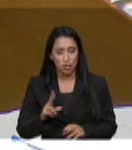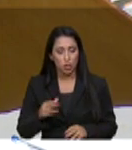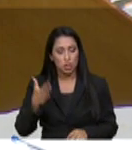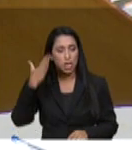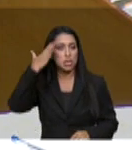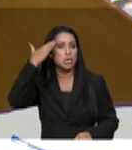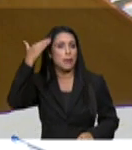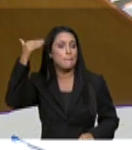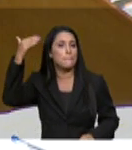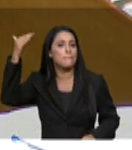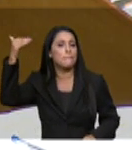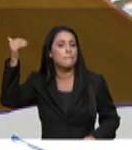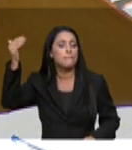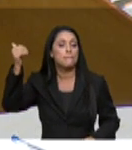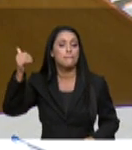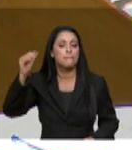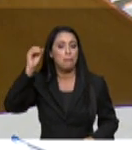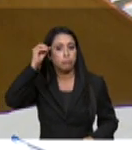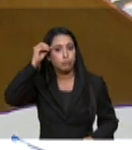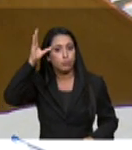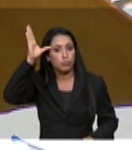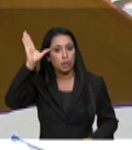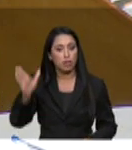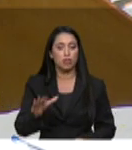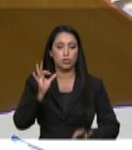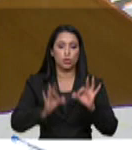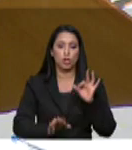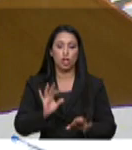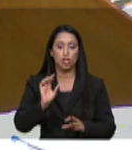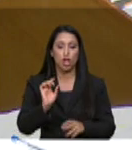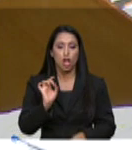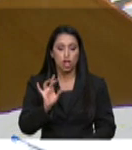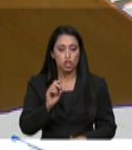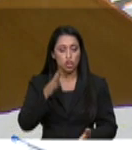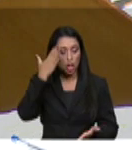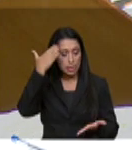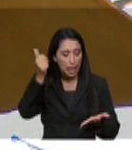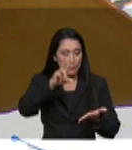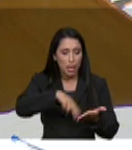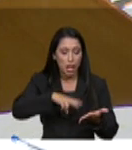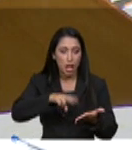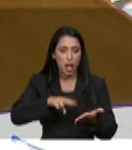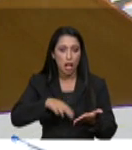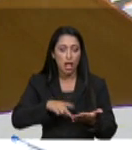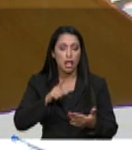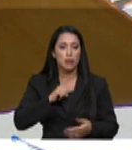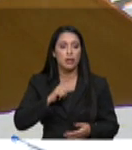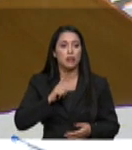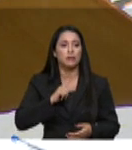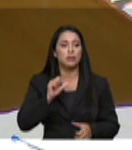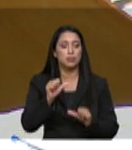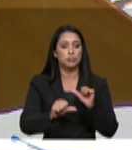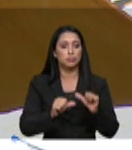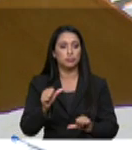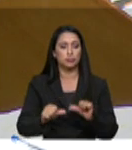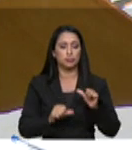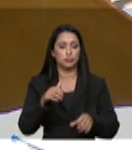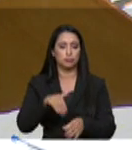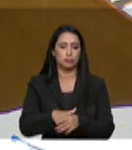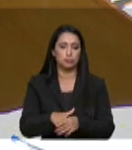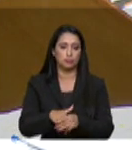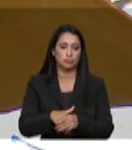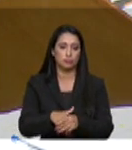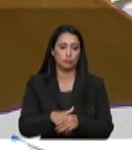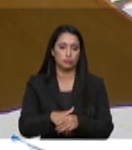tem um notável saber jurídico que vocês dizem possuir basta ser Alfabetizado para que você leia vedada a recondução nas eleições e imediatamente